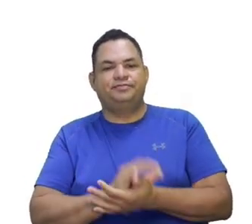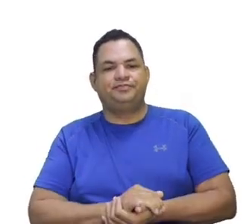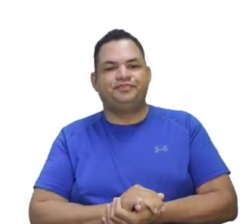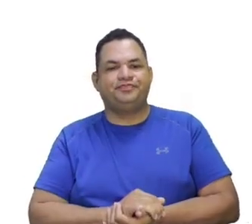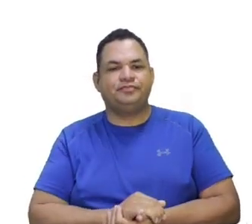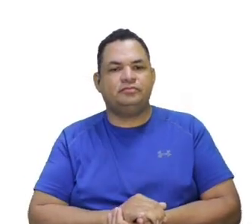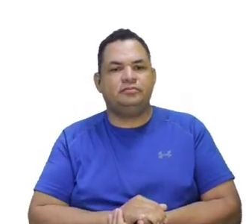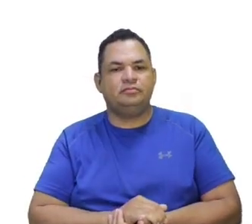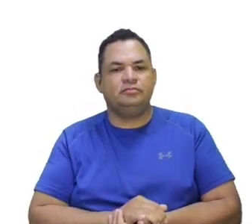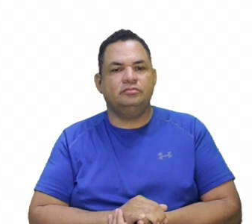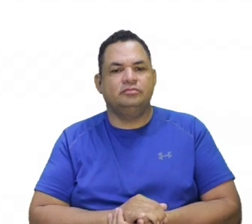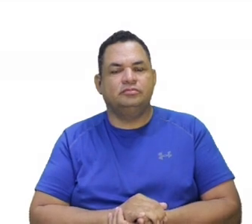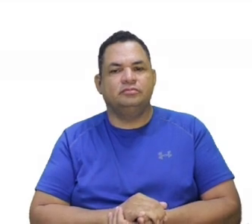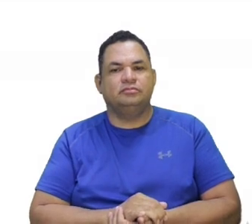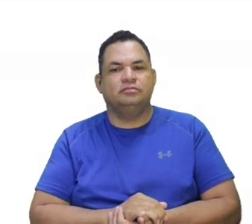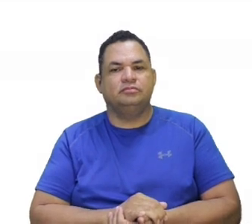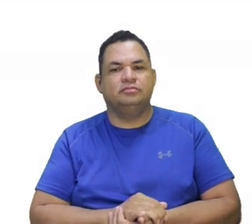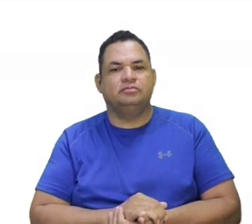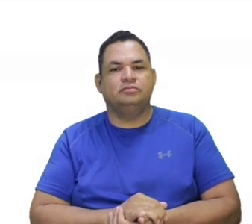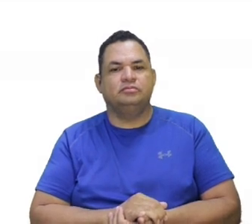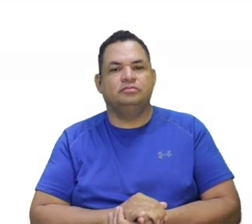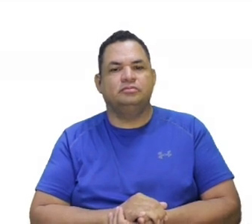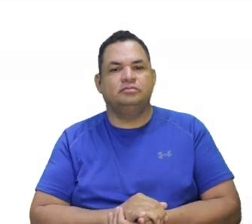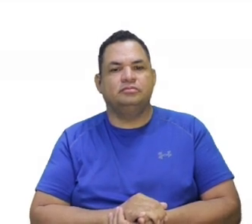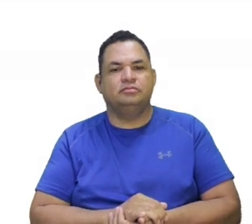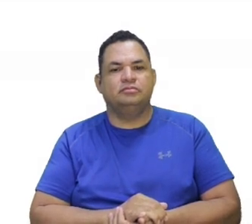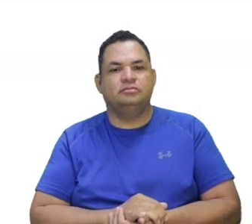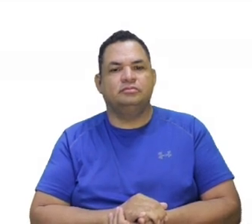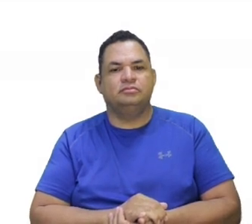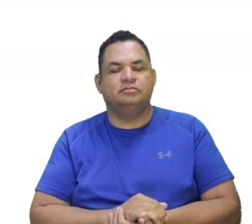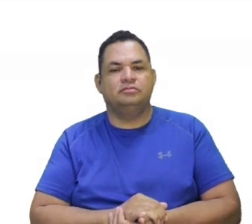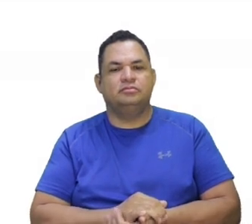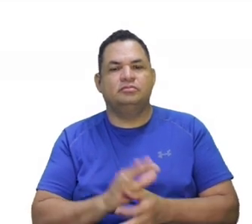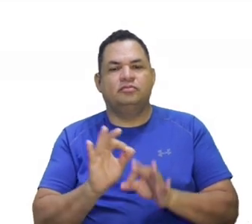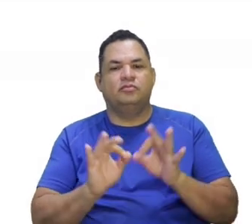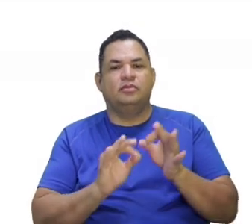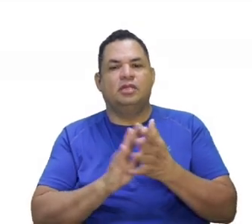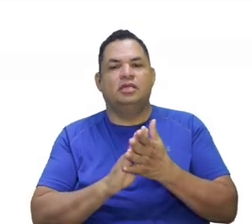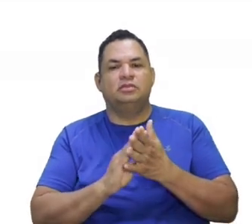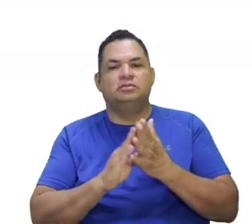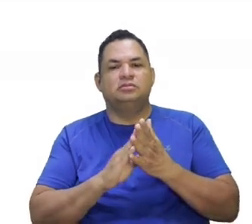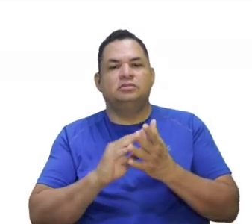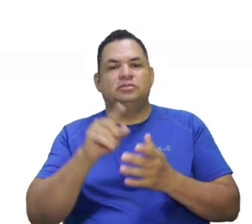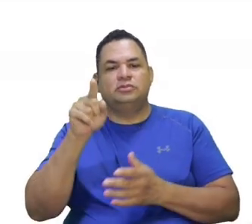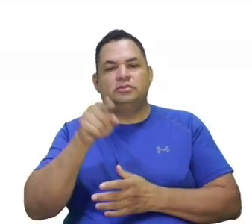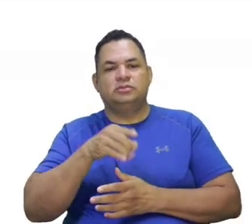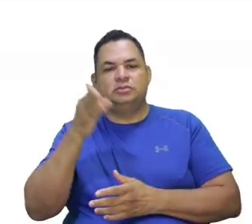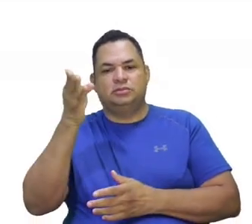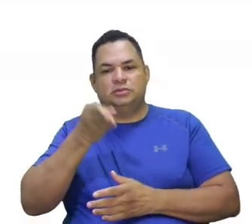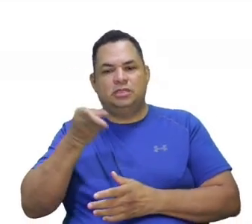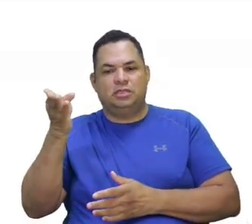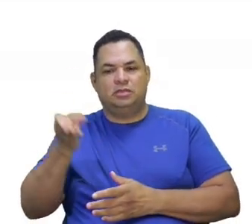eu não vou direto para o 3d10. Porque pelo diagrama, depois do